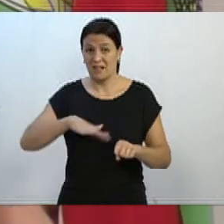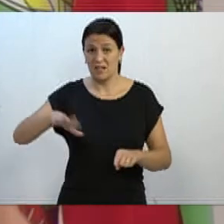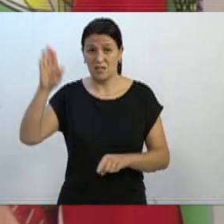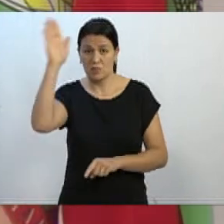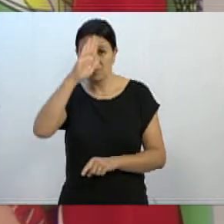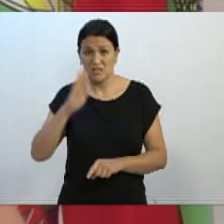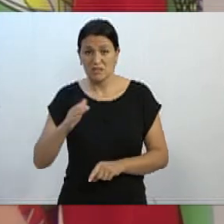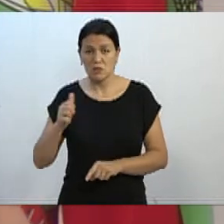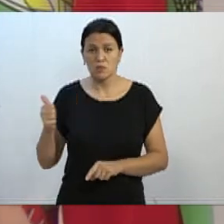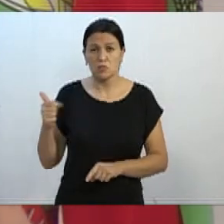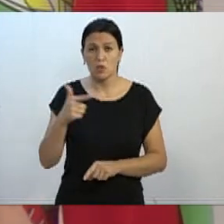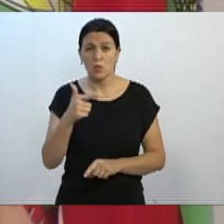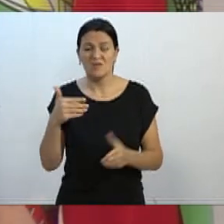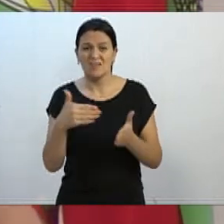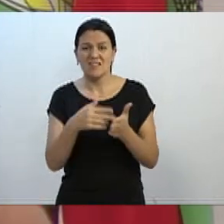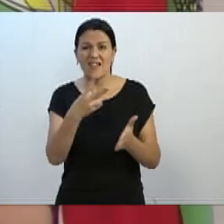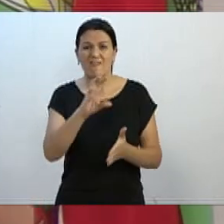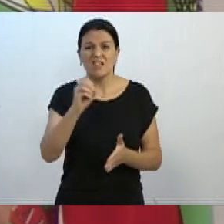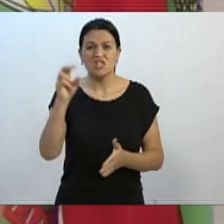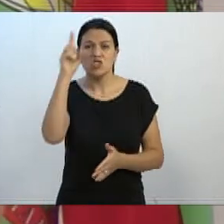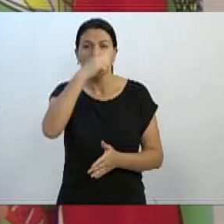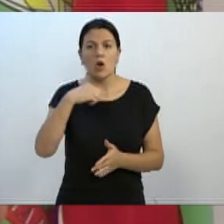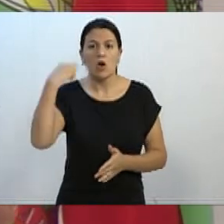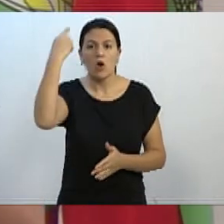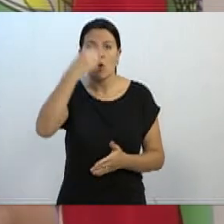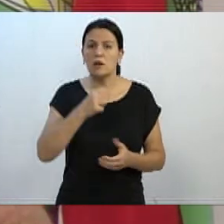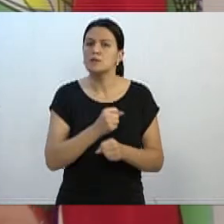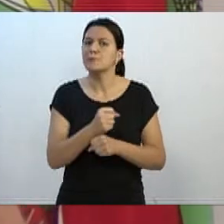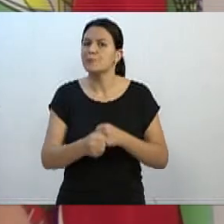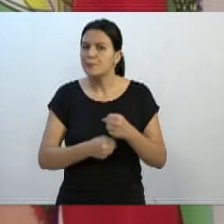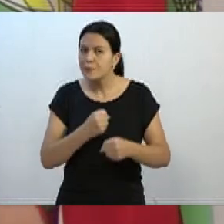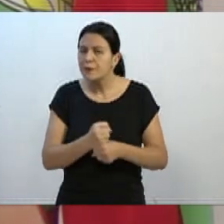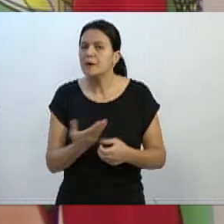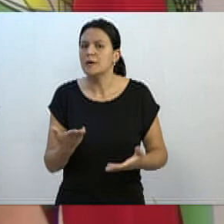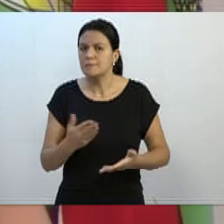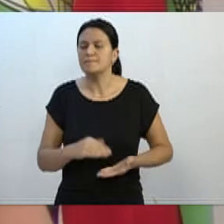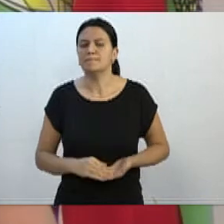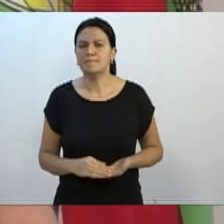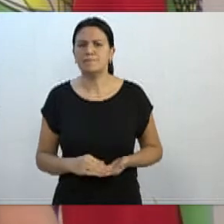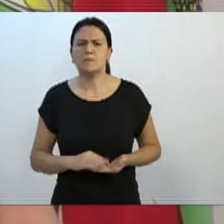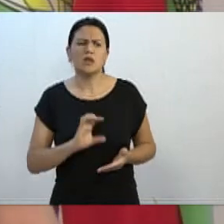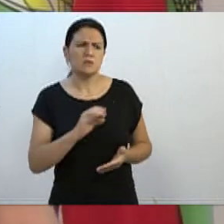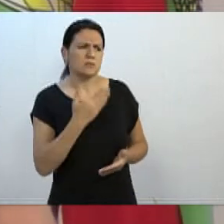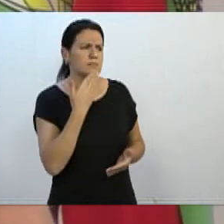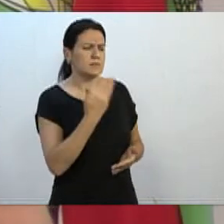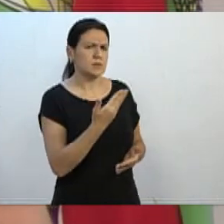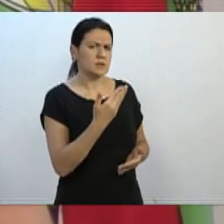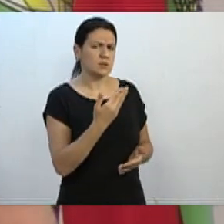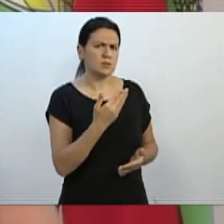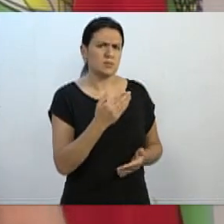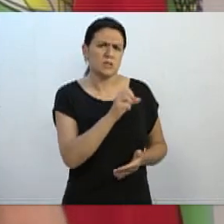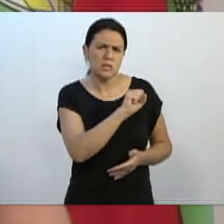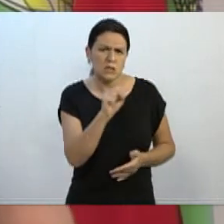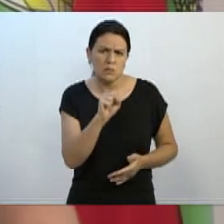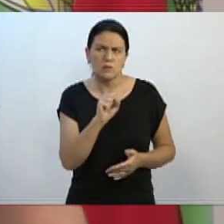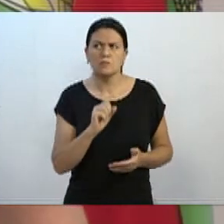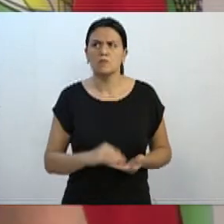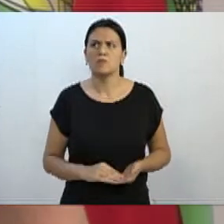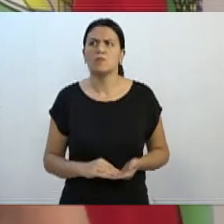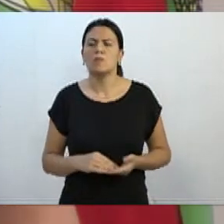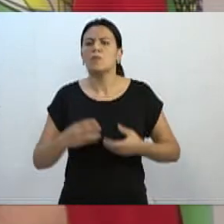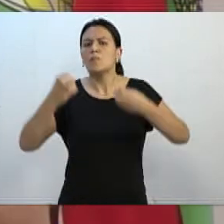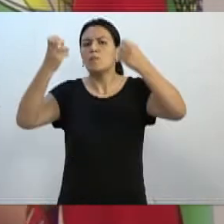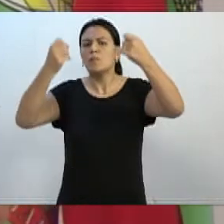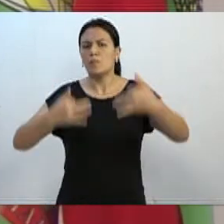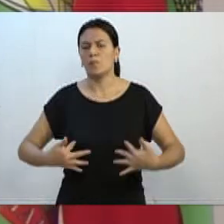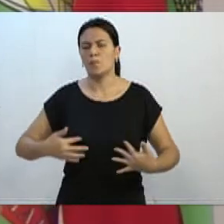de interrupção no fornecimento de energia. E só para concluir, eu vou pedir a tolerância da presidente para mais alguns segundos, falar sobre uma